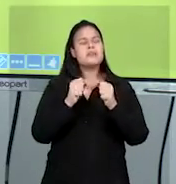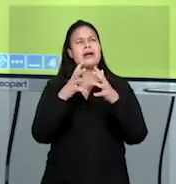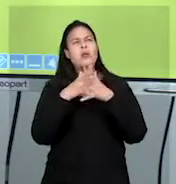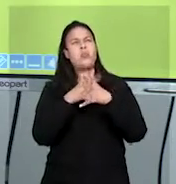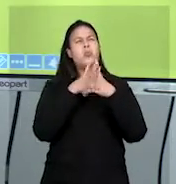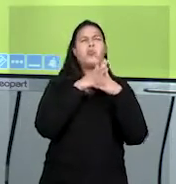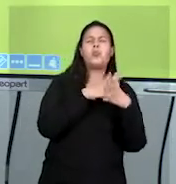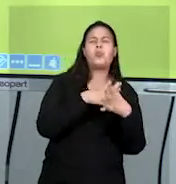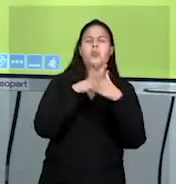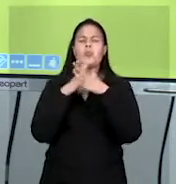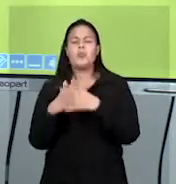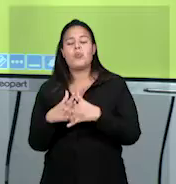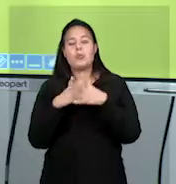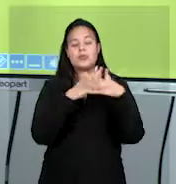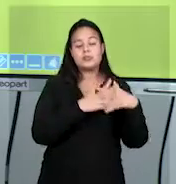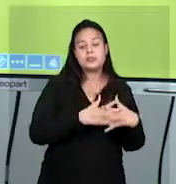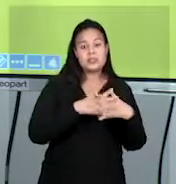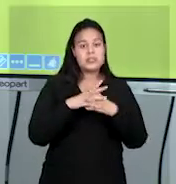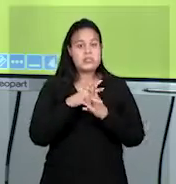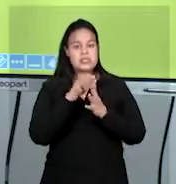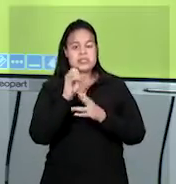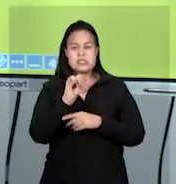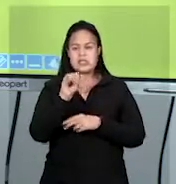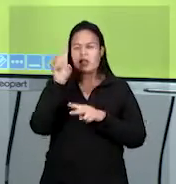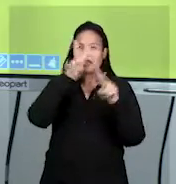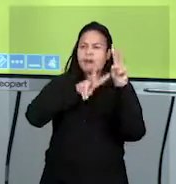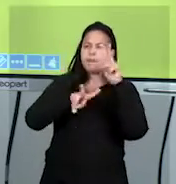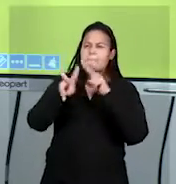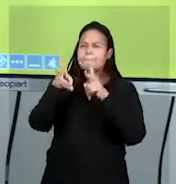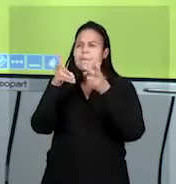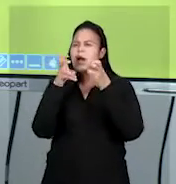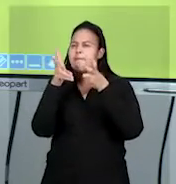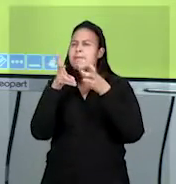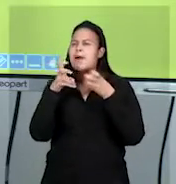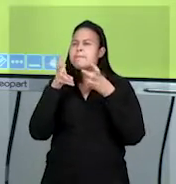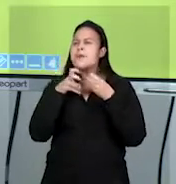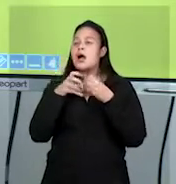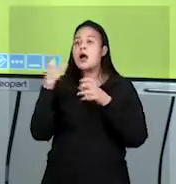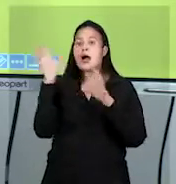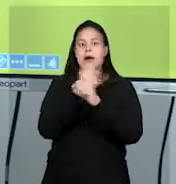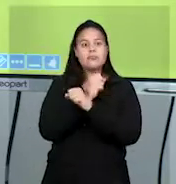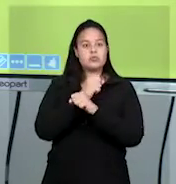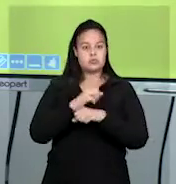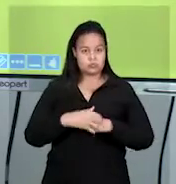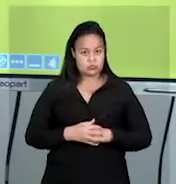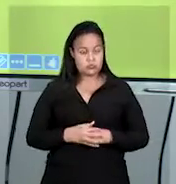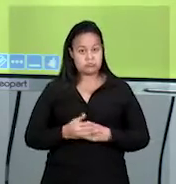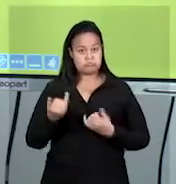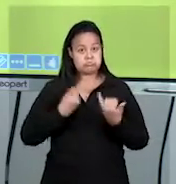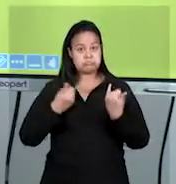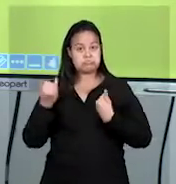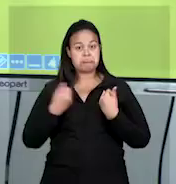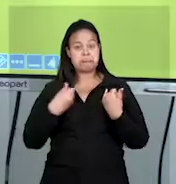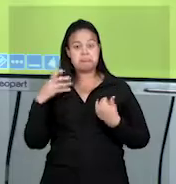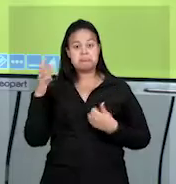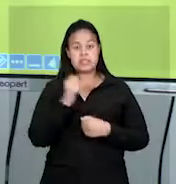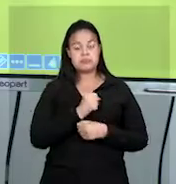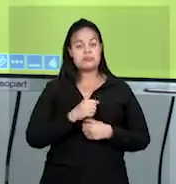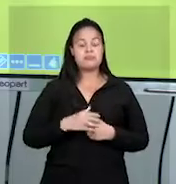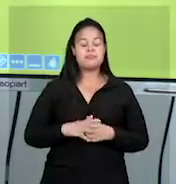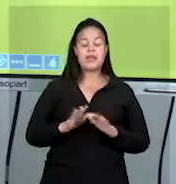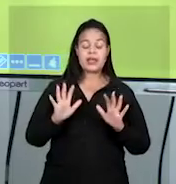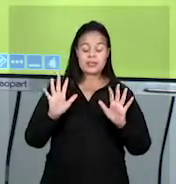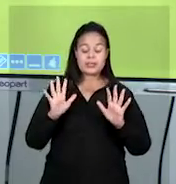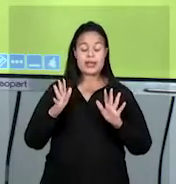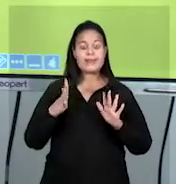confusão. Na hora de você ler, a ideia do mapa é sempre passar a informação para você o mais rápido possível. De uma forma, não necessariamente mais rápido,